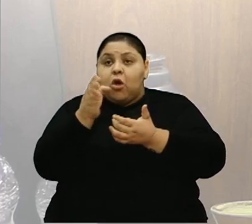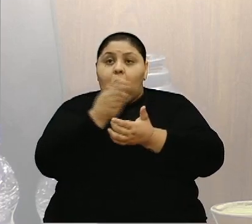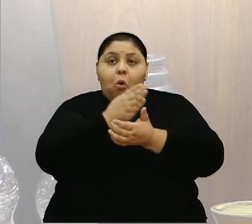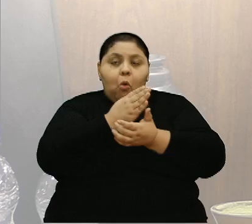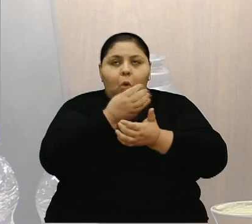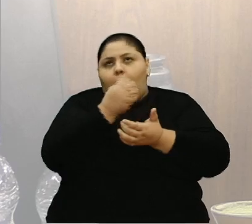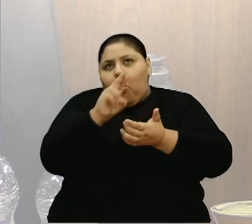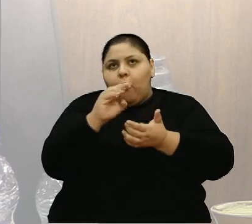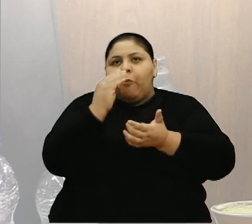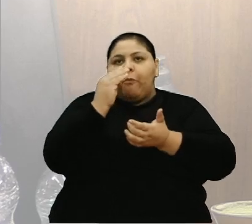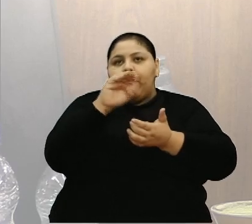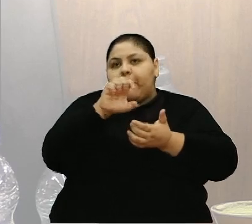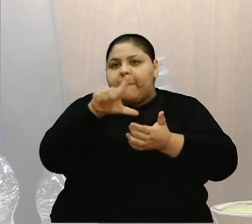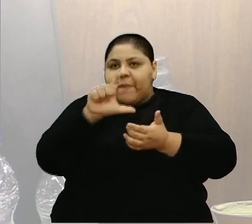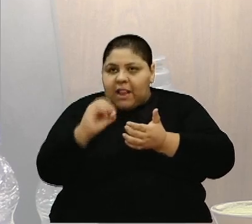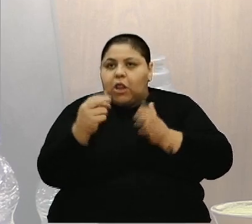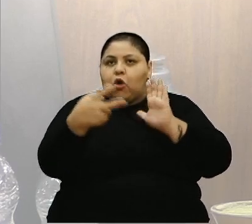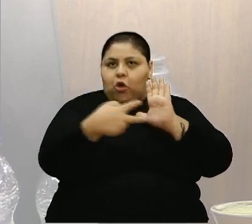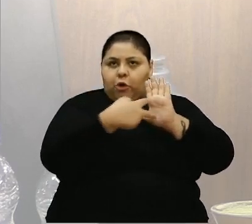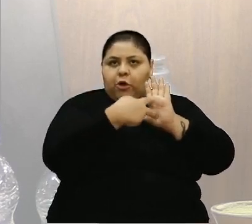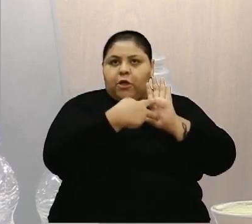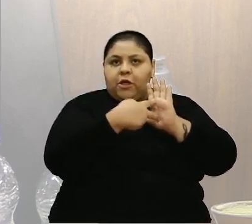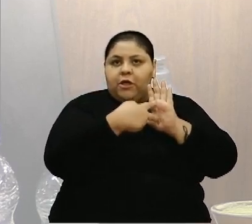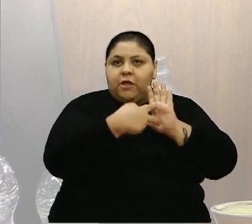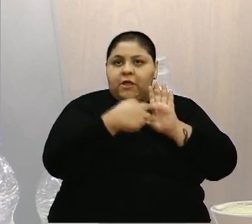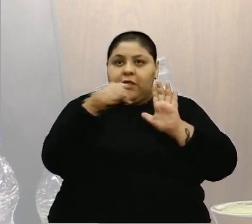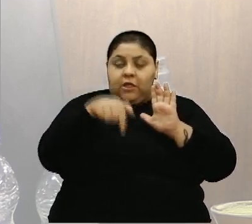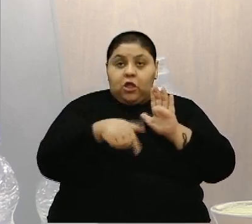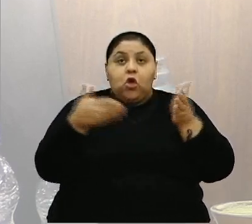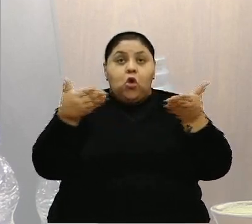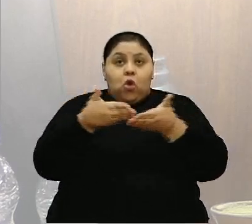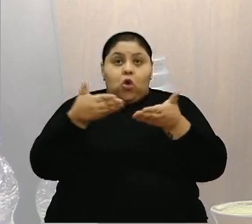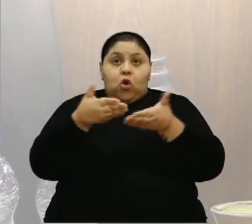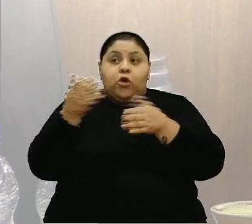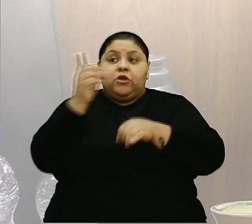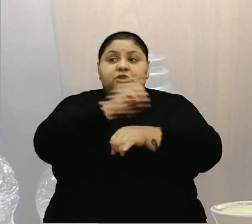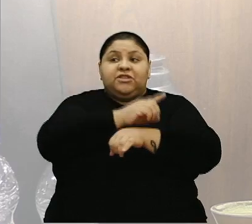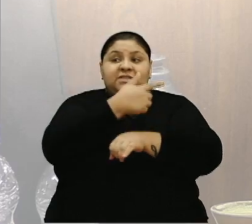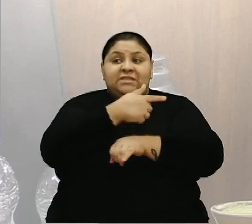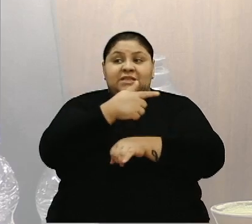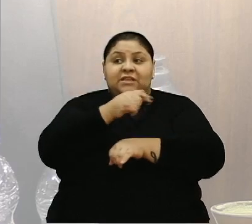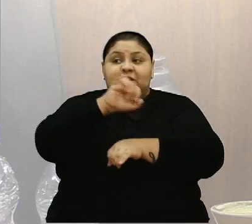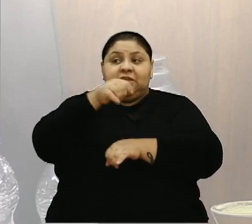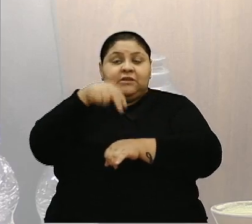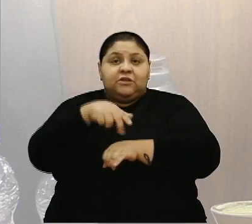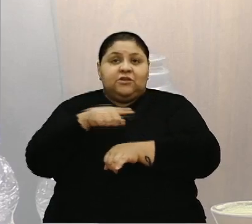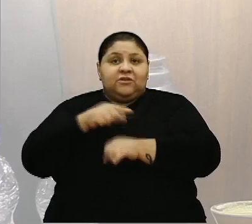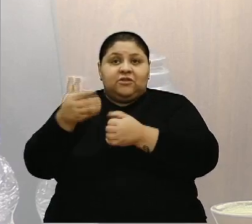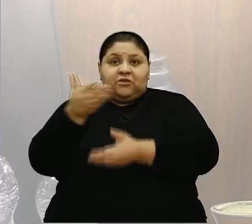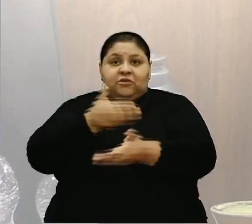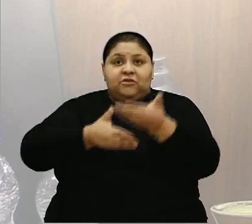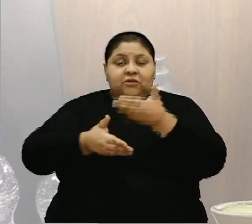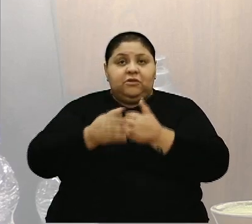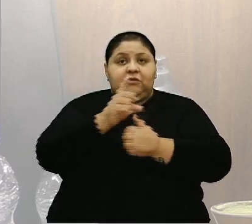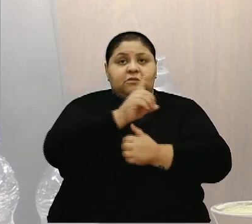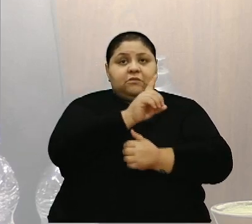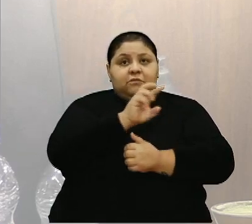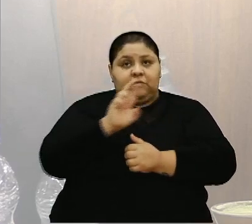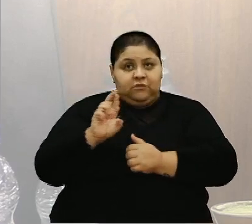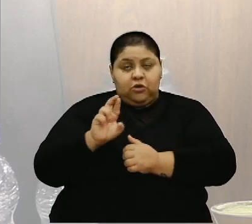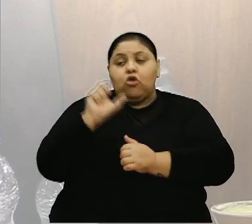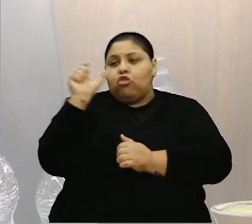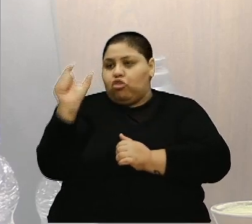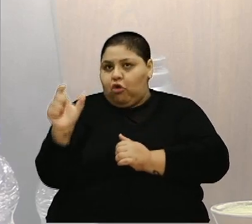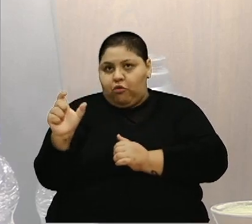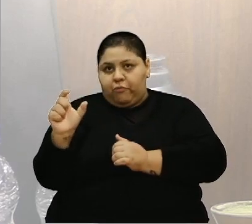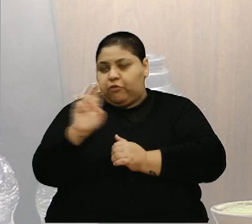E diz assim: atenção, nessa sexta-feira, dia 7/6, não haverá atendimento com o doutor, tem o nome